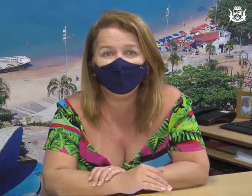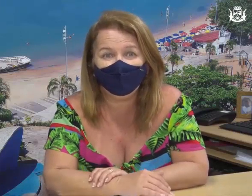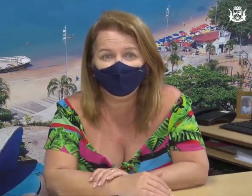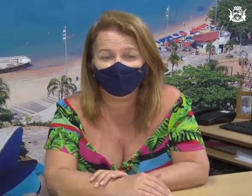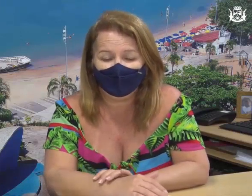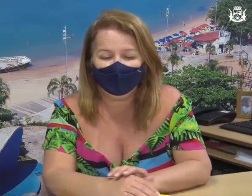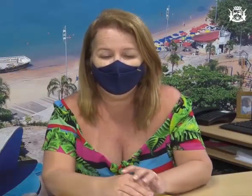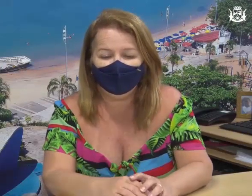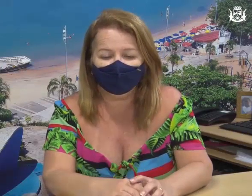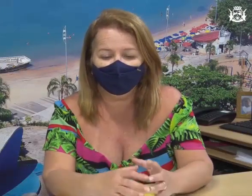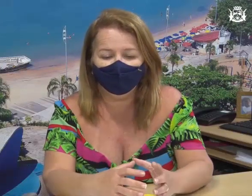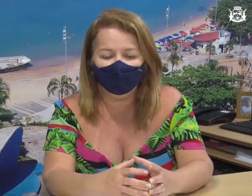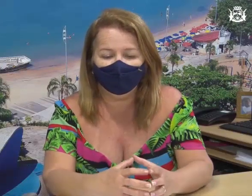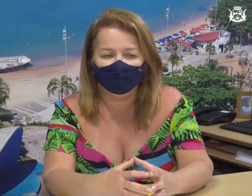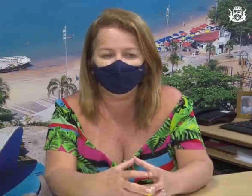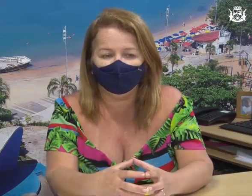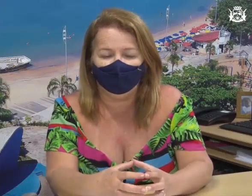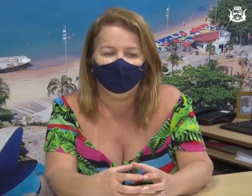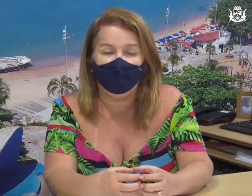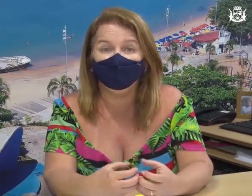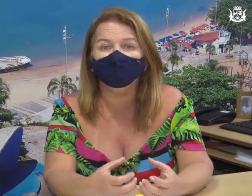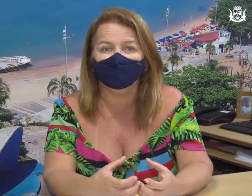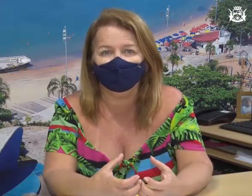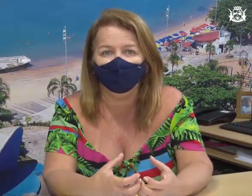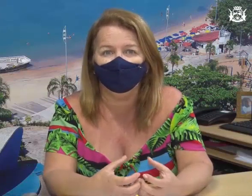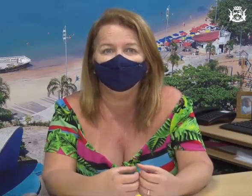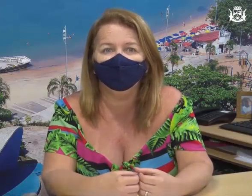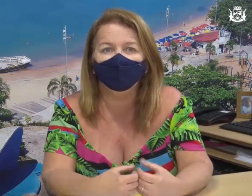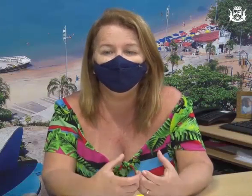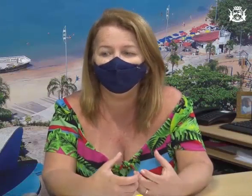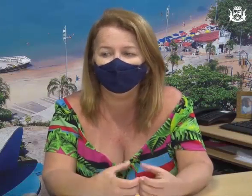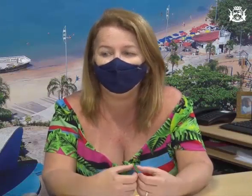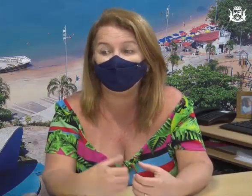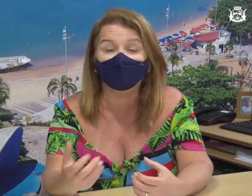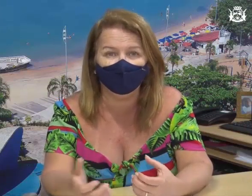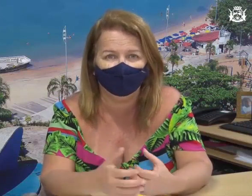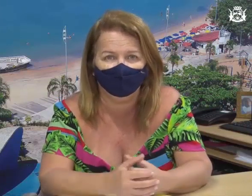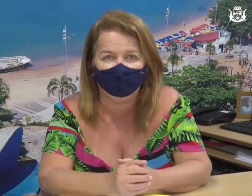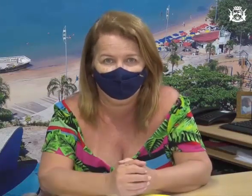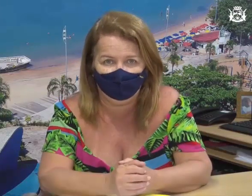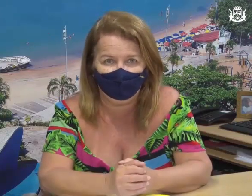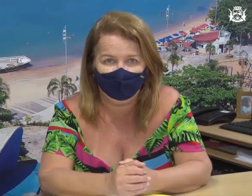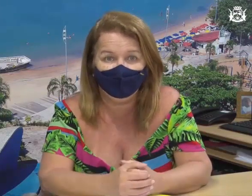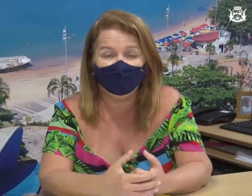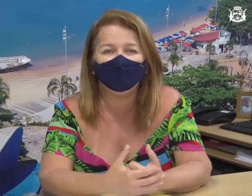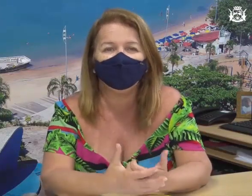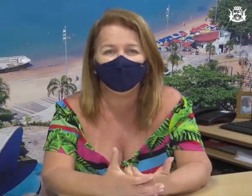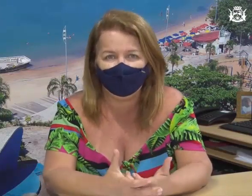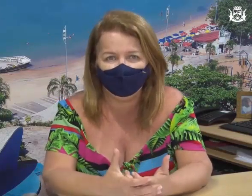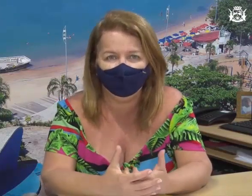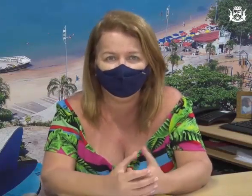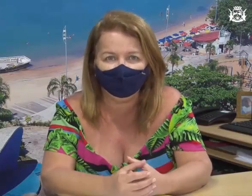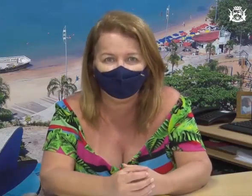plano foi feito sobre a atenção para o nível, né, para as cores das bandeiras. Fica